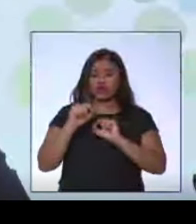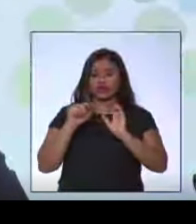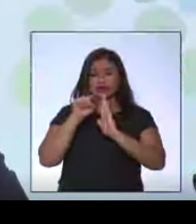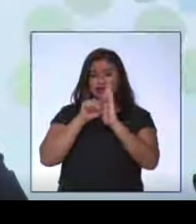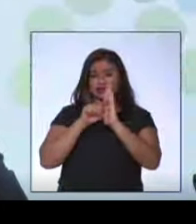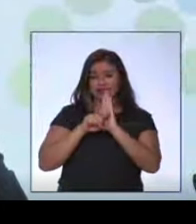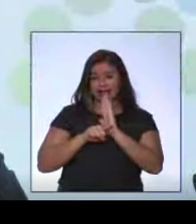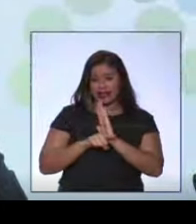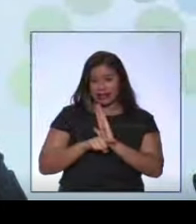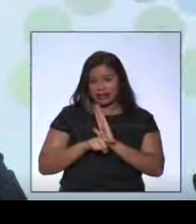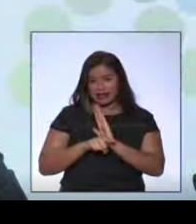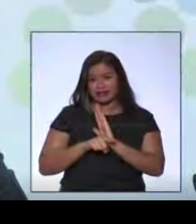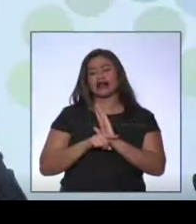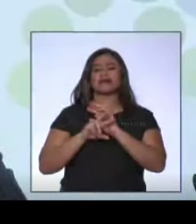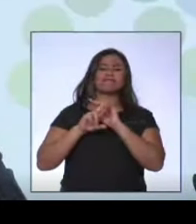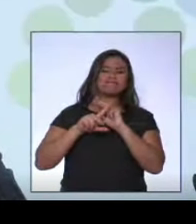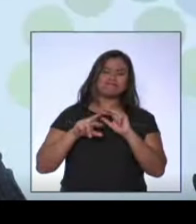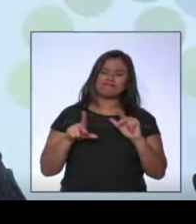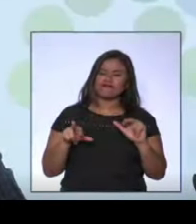analisar